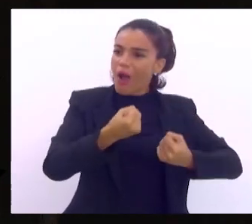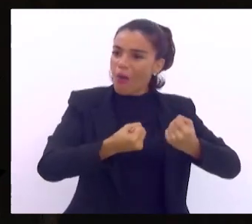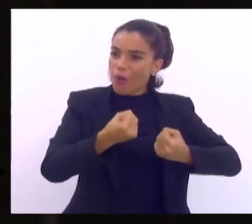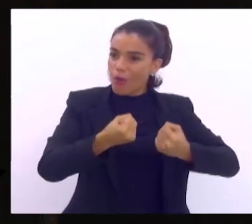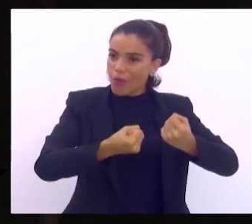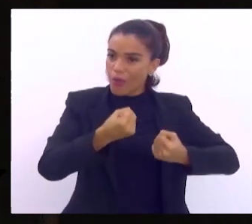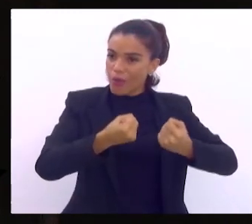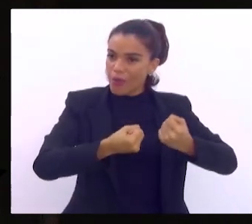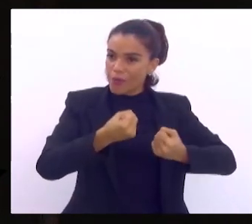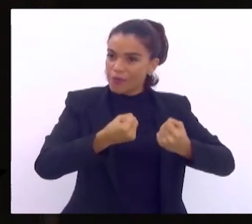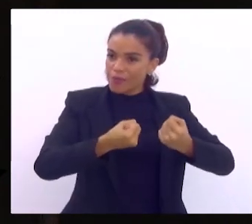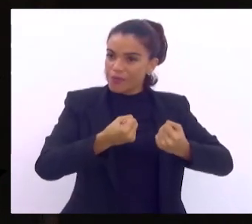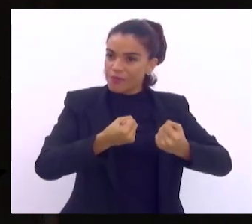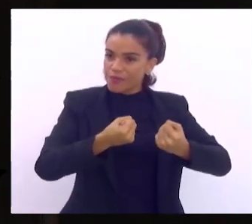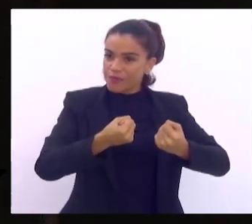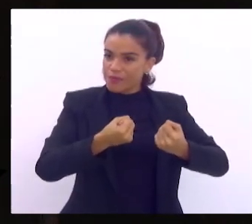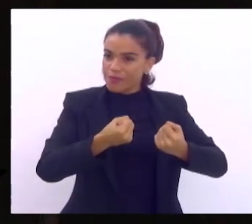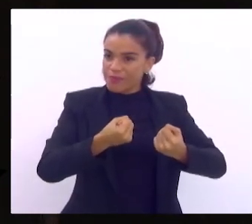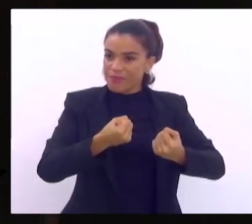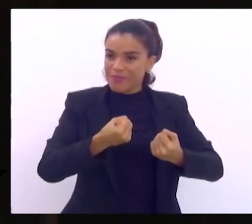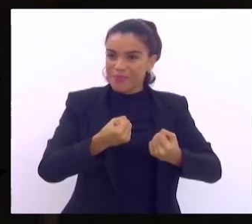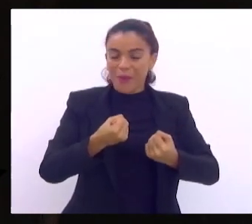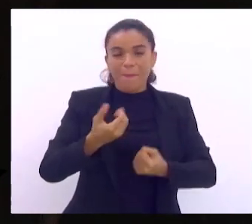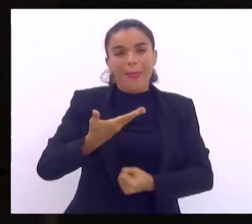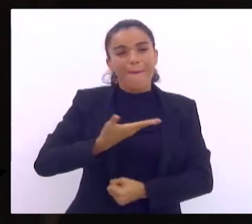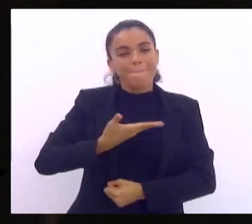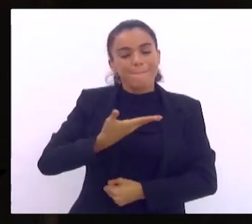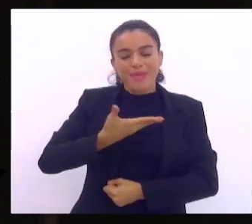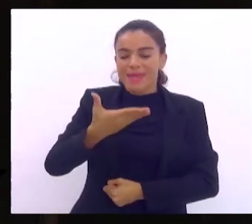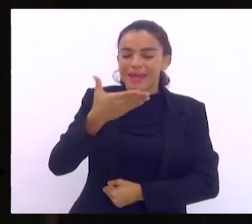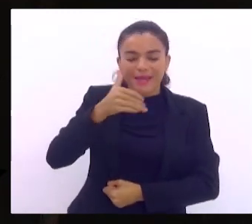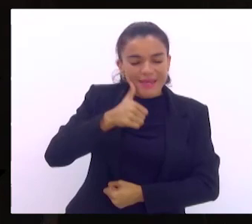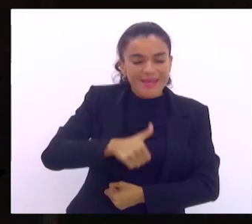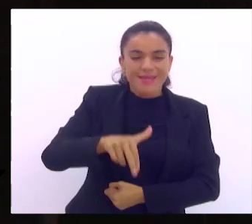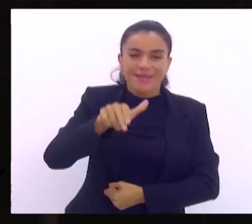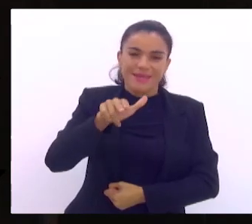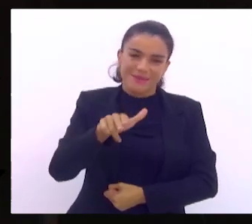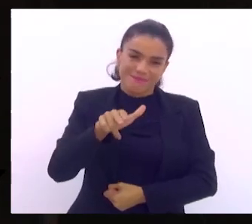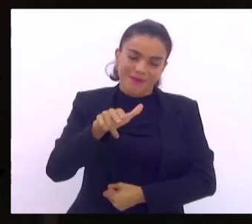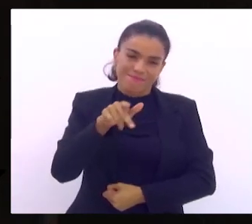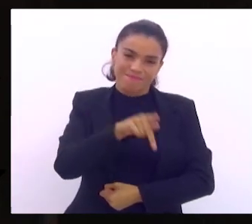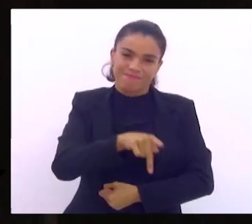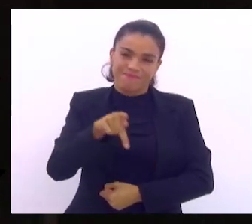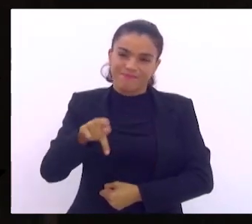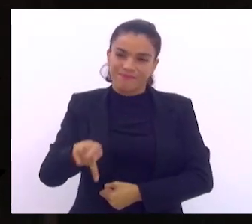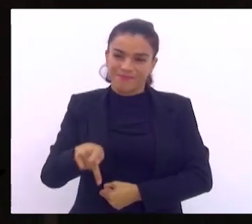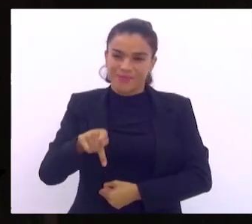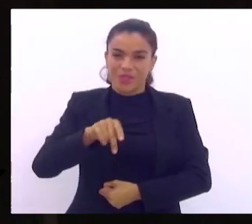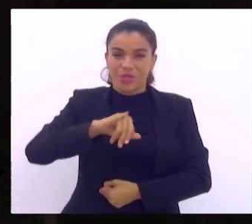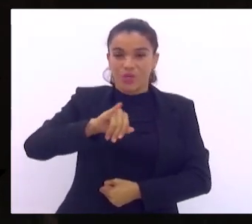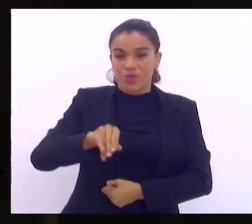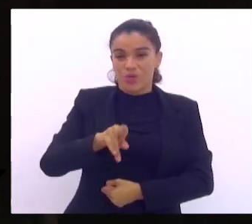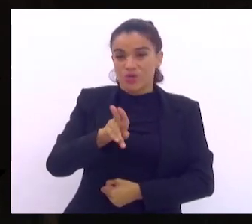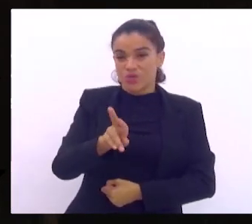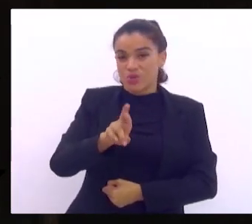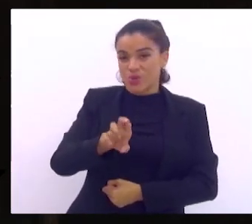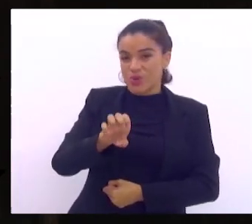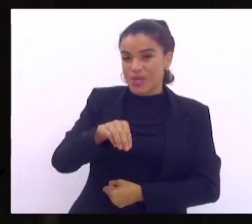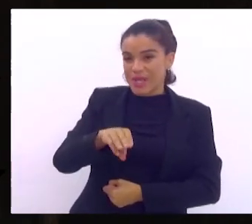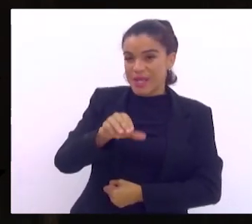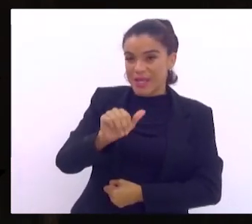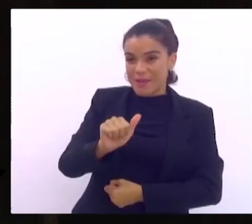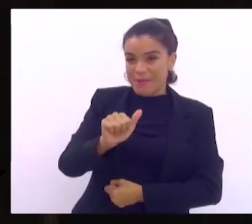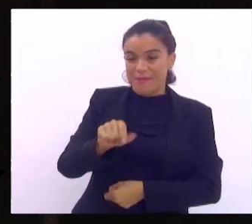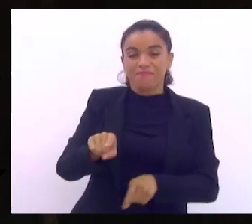a minha amiga saudosa, minha irmã, professora Jurema Henrique da Silva, e minha